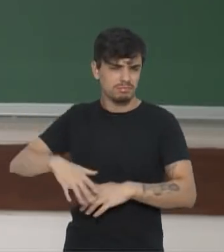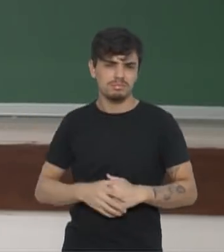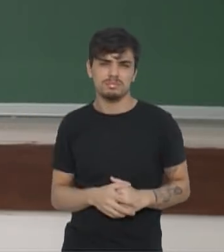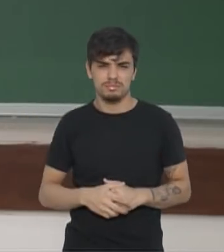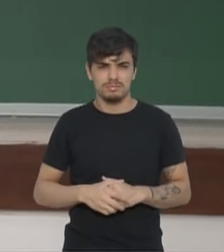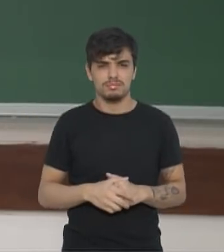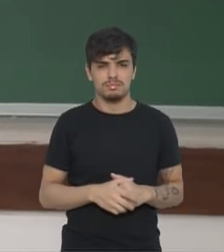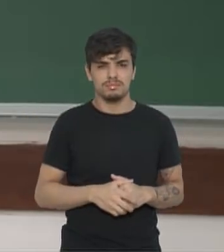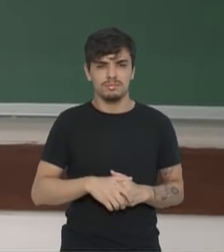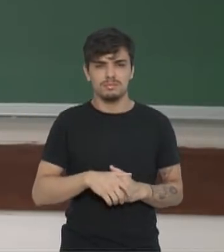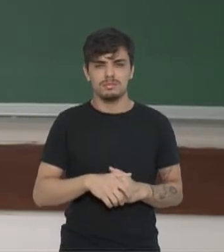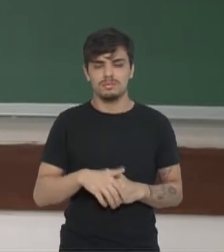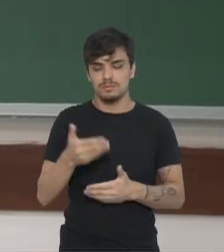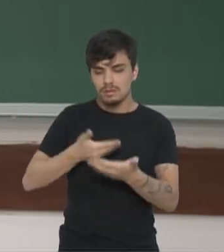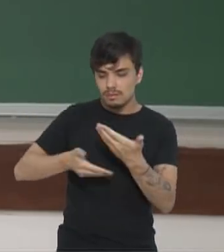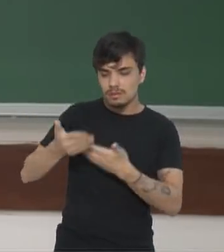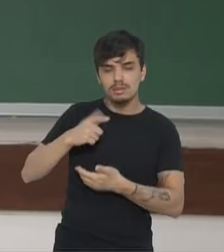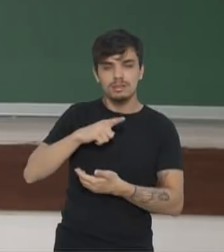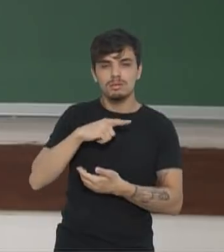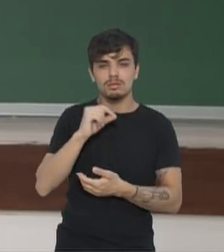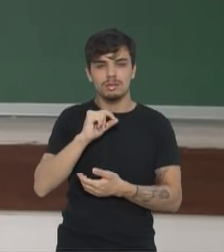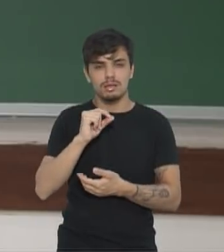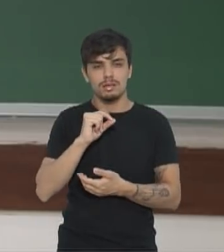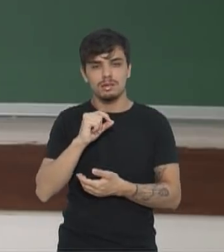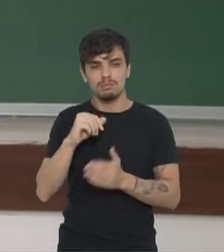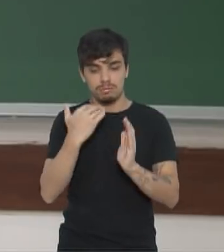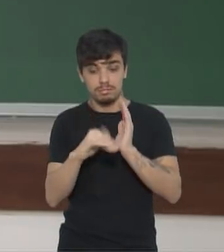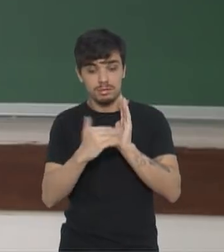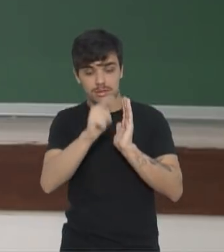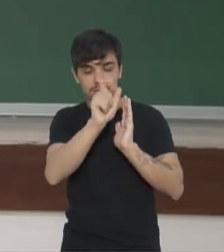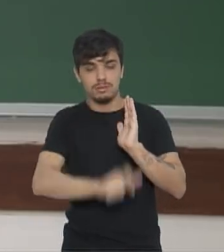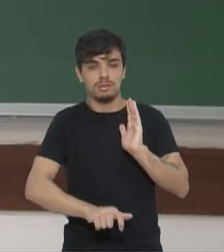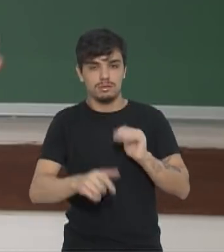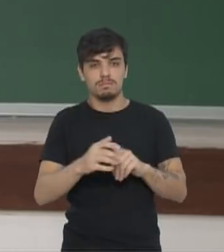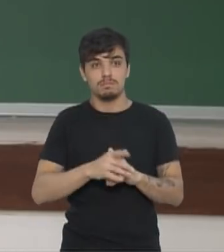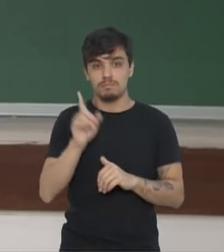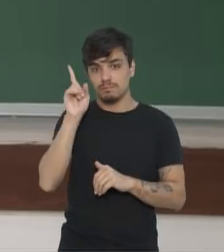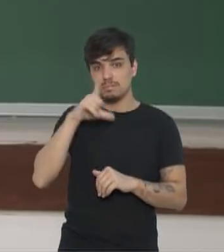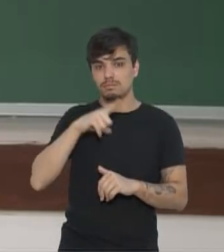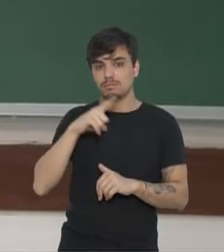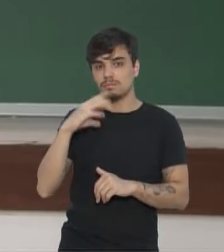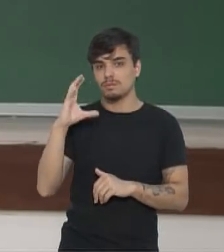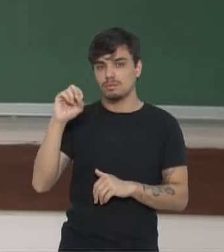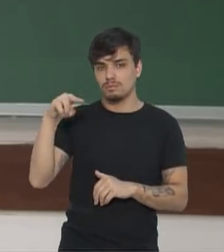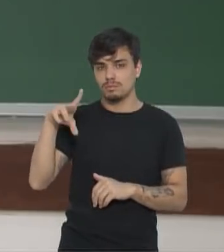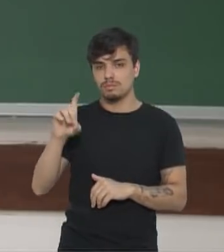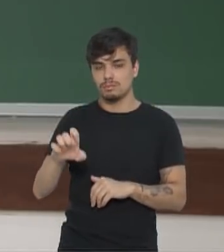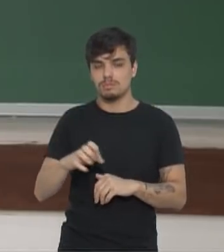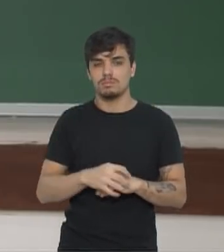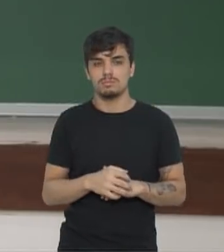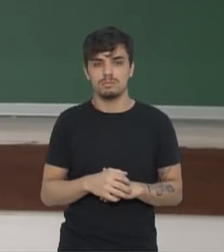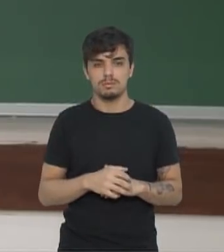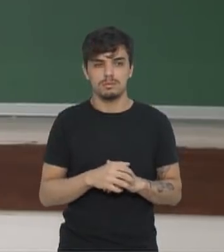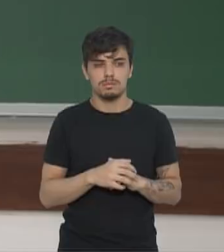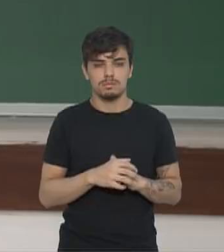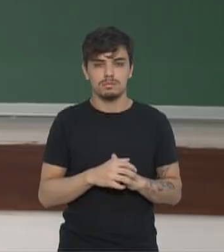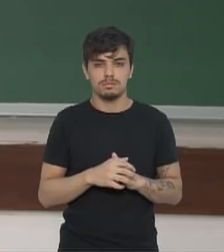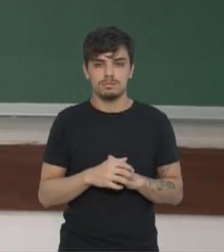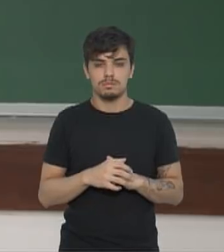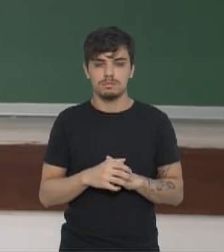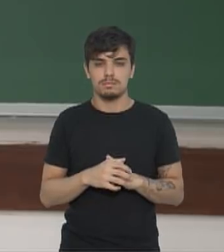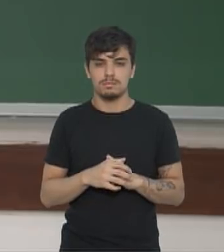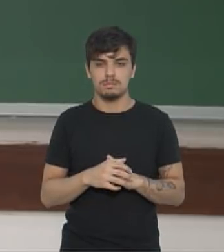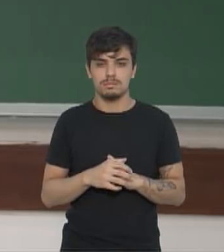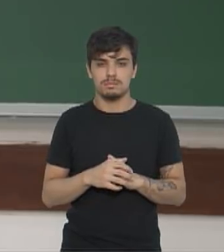para a gente negociar, e, pô, aqui está o conde, né, do Condado Portucalense. Pega mal vocês